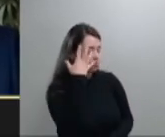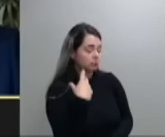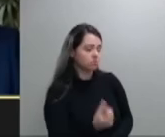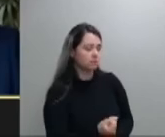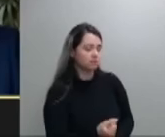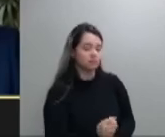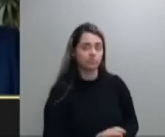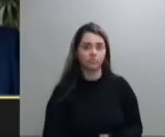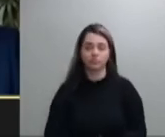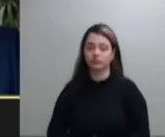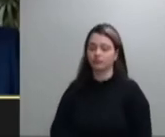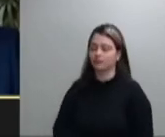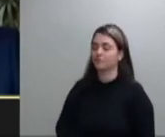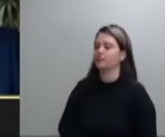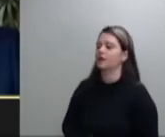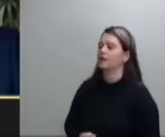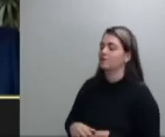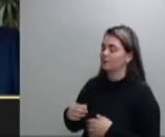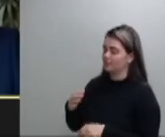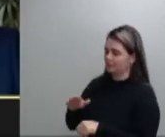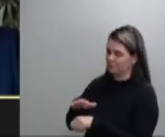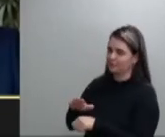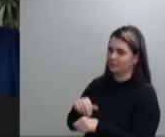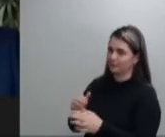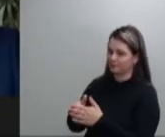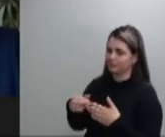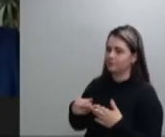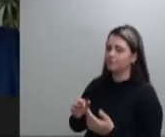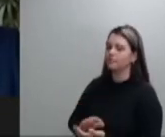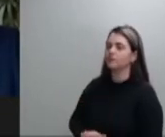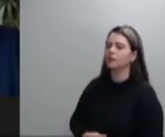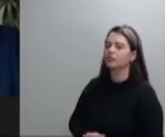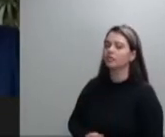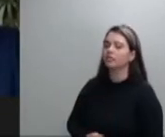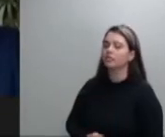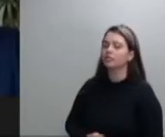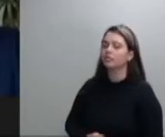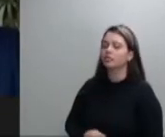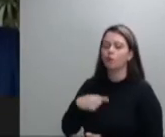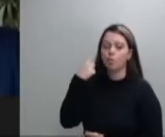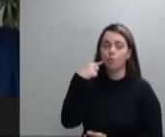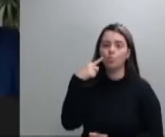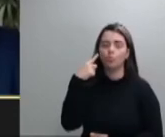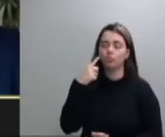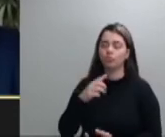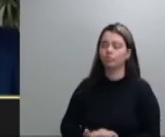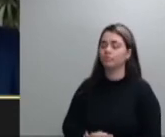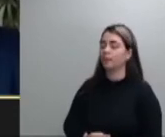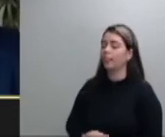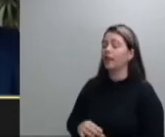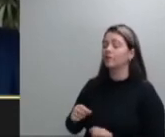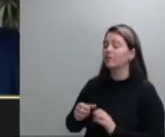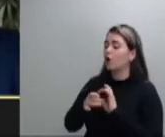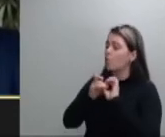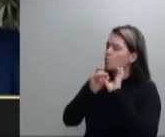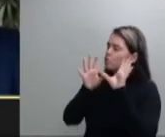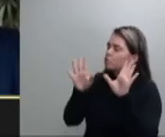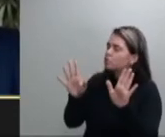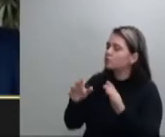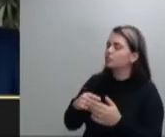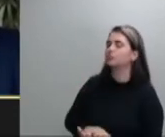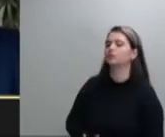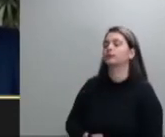ministro Gurgel se vossa excelência me permite um breve esclarecimento de fato a respeito da colocação do ministro